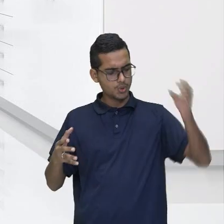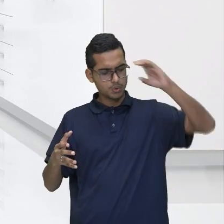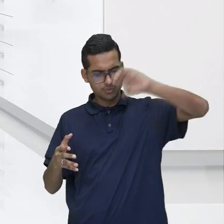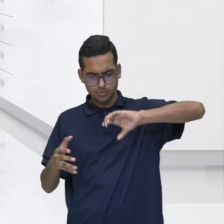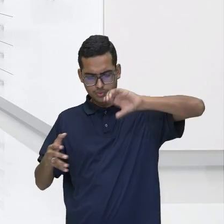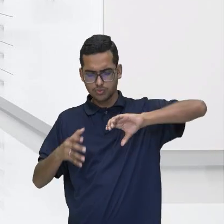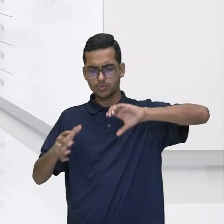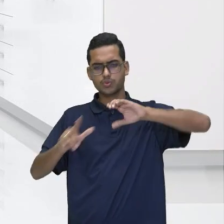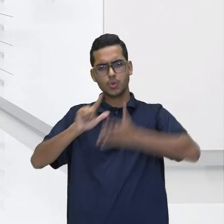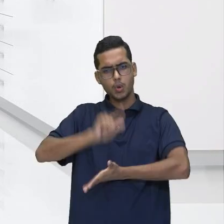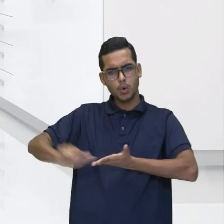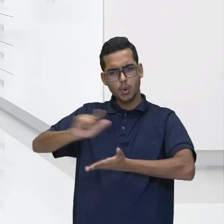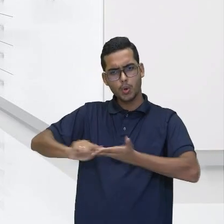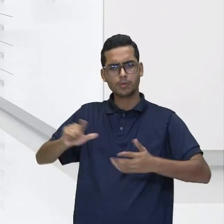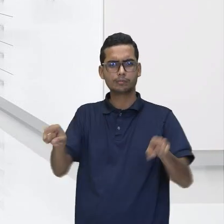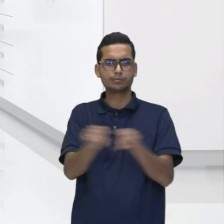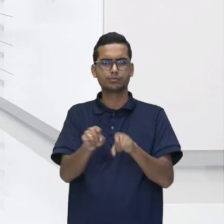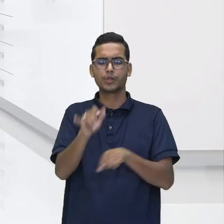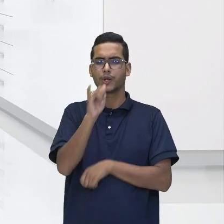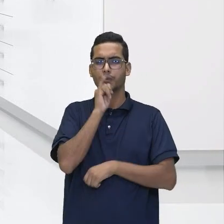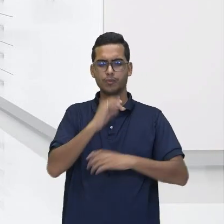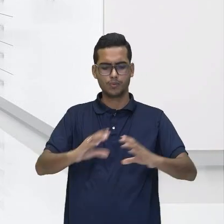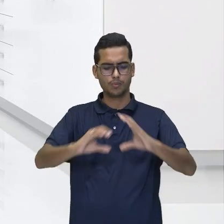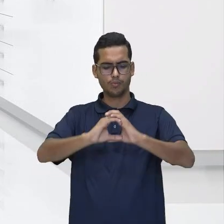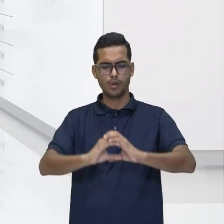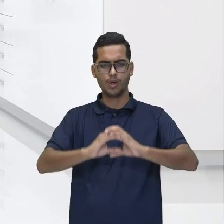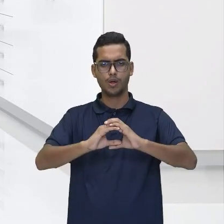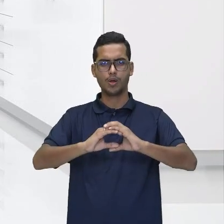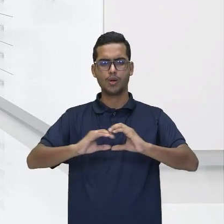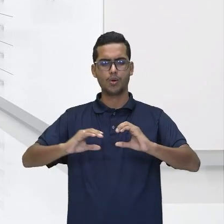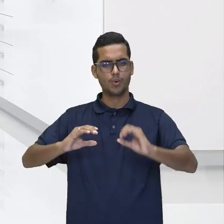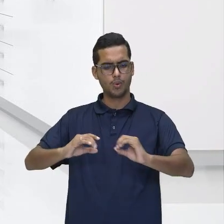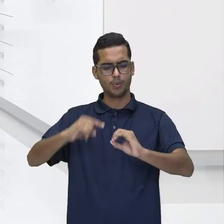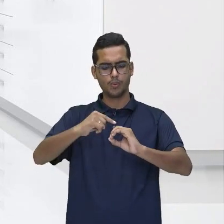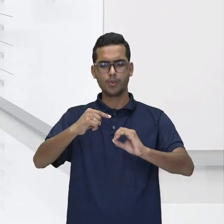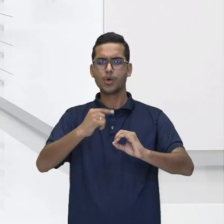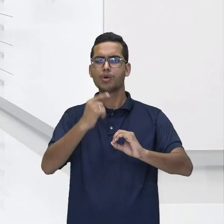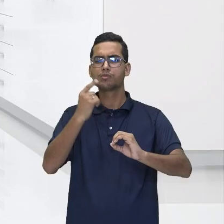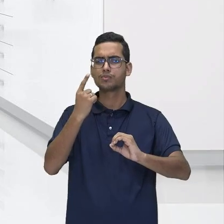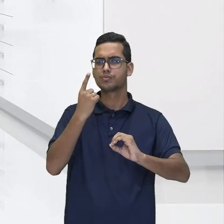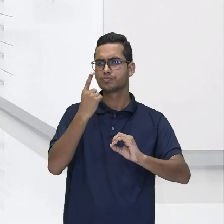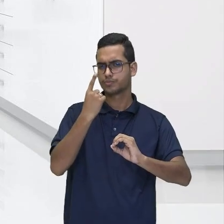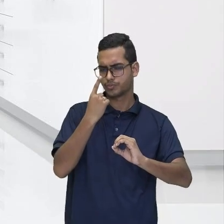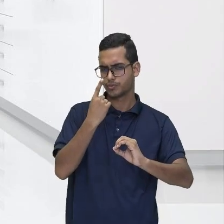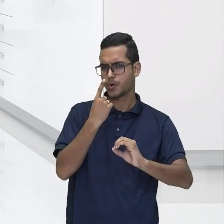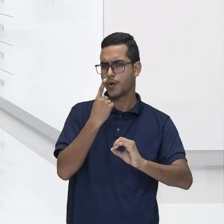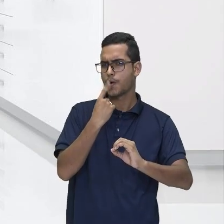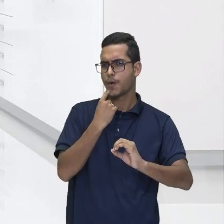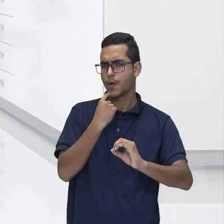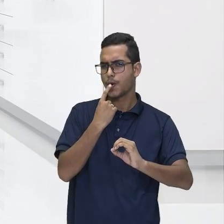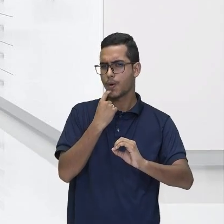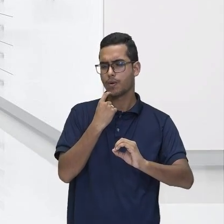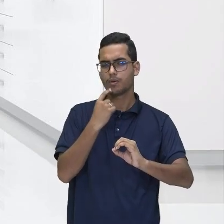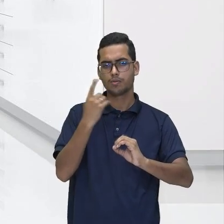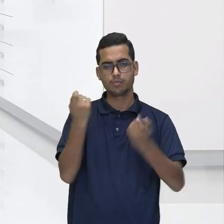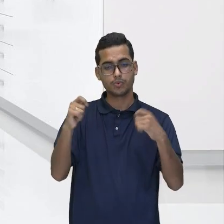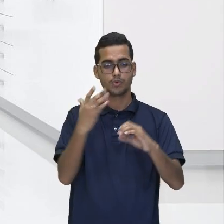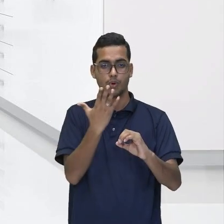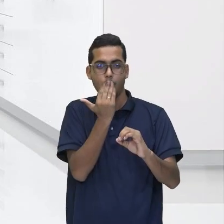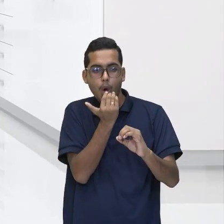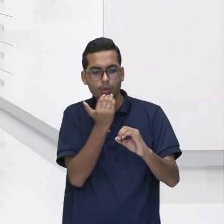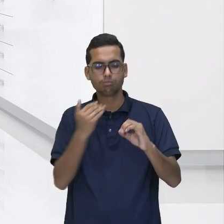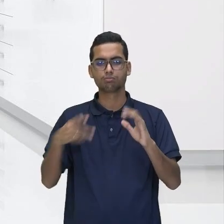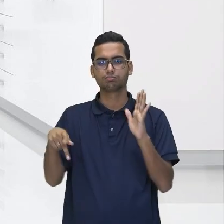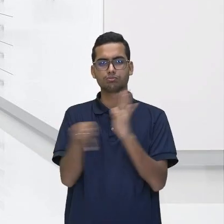legumes, por exemplo, o tomate. O tomate pode ser consumido cru. O coentro, né, a cebolinha, podem ser